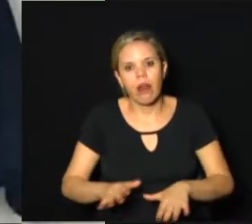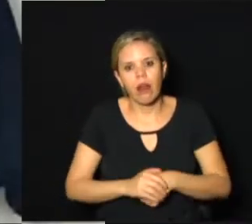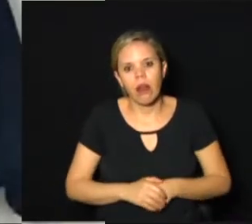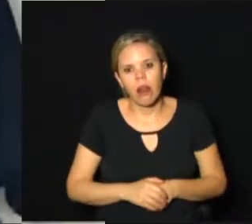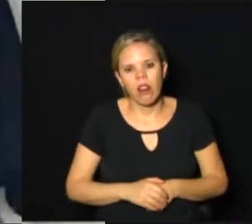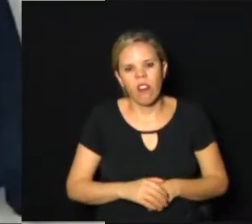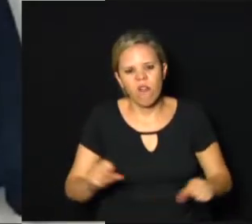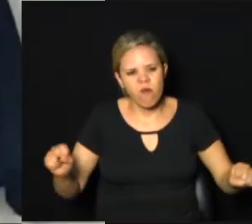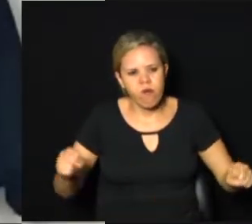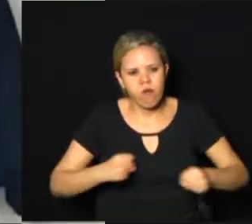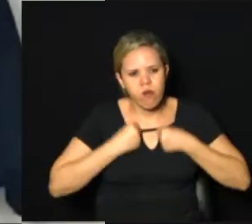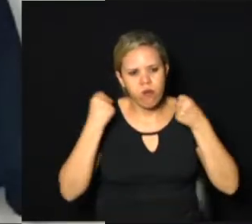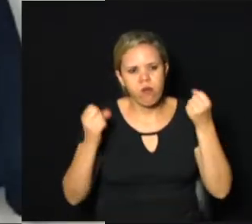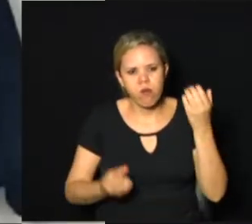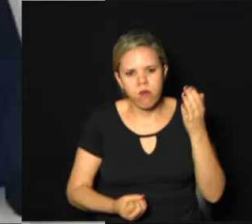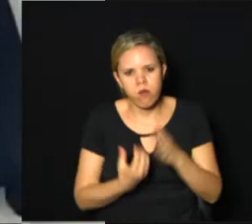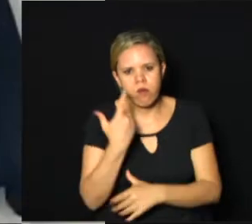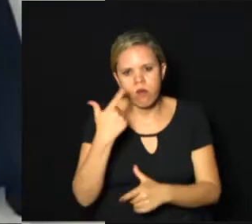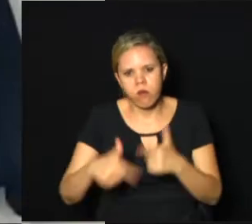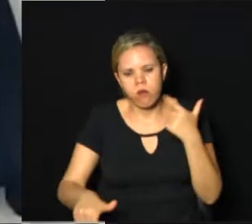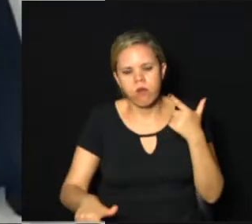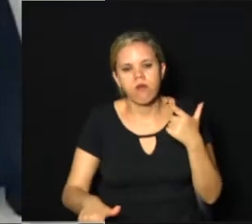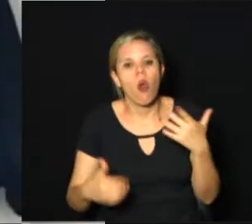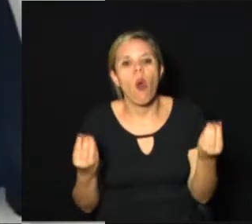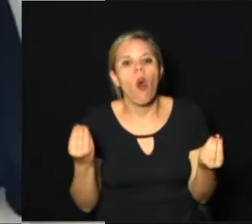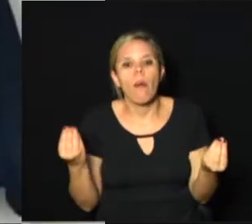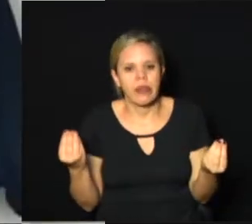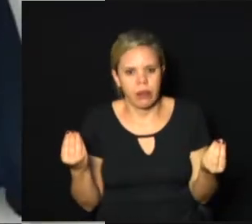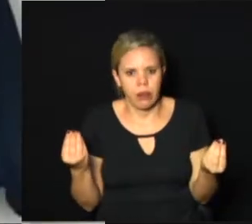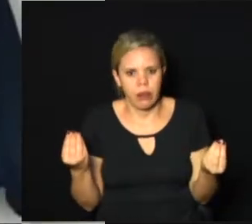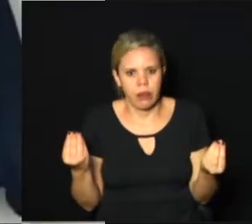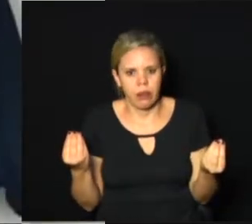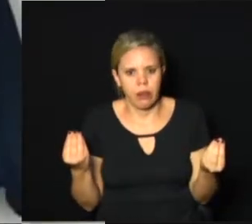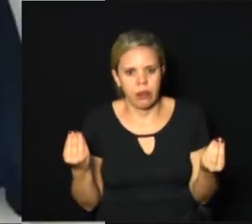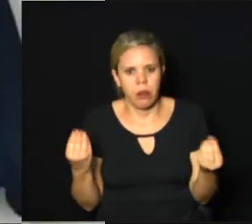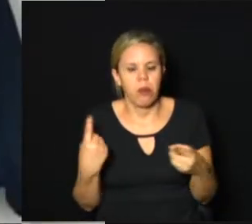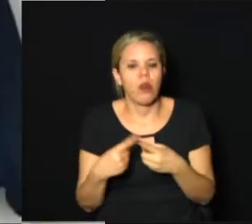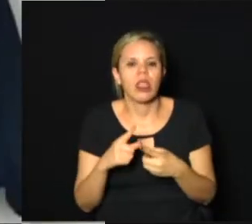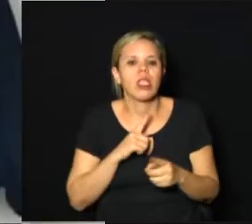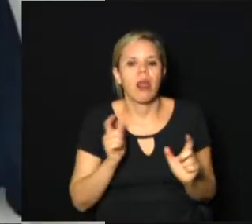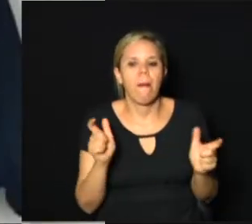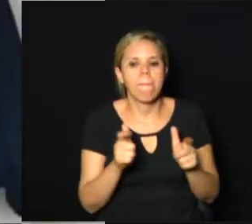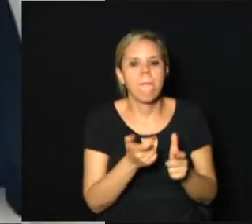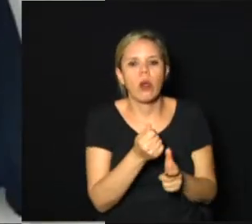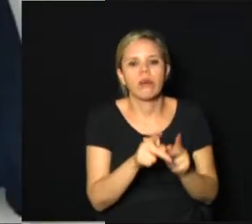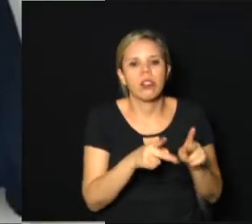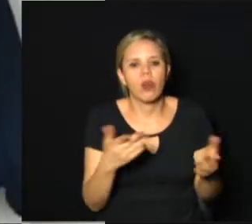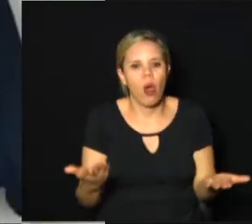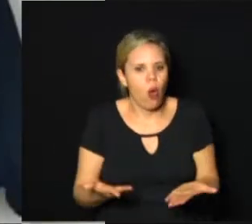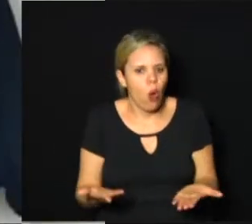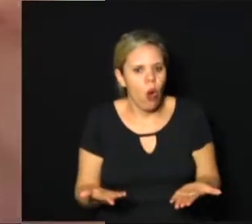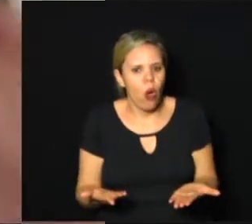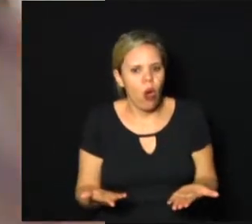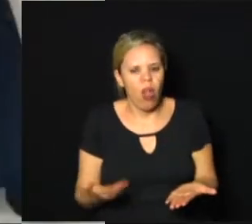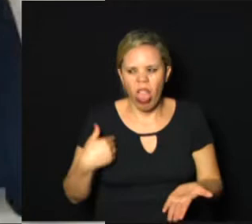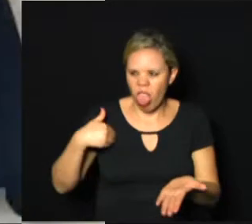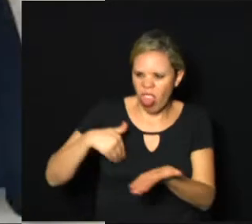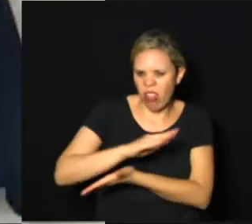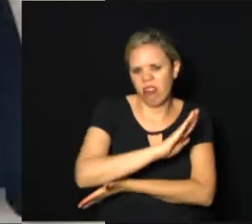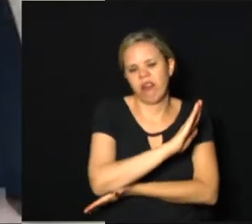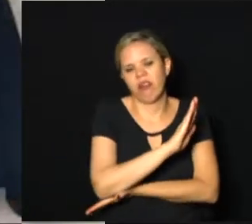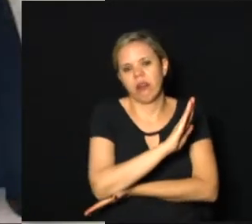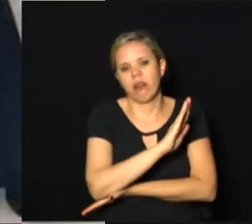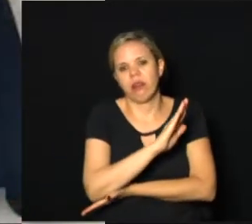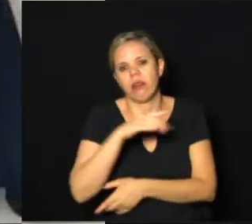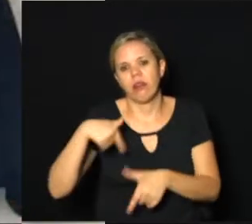absolutamente revoltados com o que aconteceu, porque eles falaram, como assim? Só porque está tendo pouco paciente agora, eu vou ser demitido? Porque